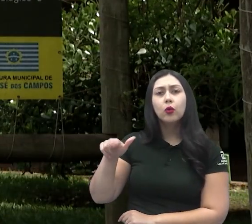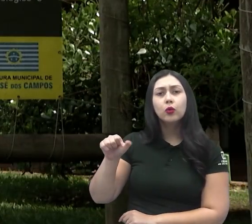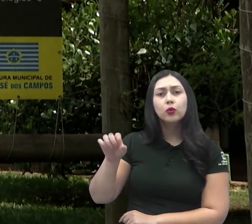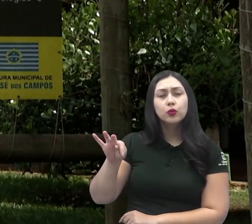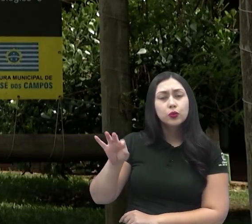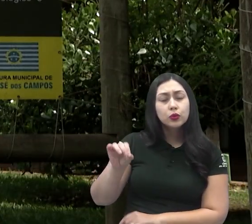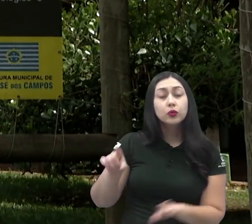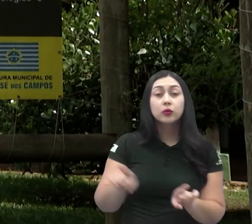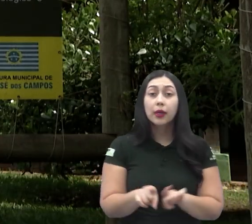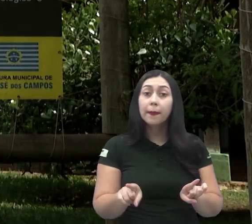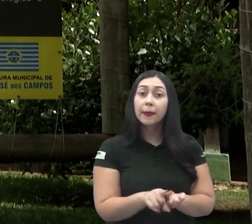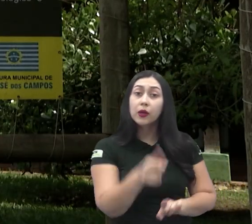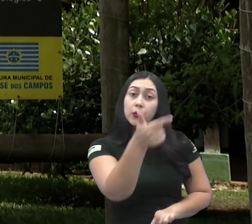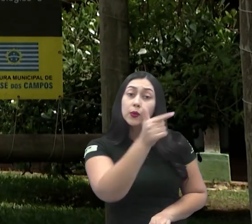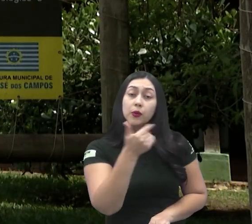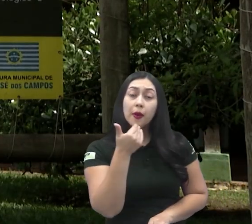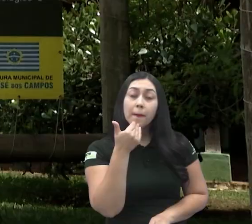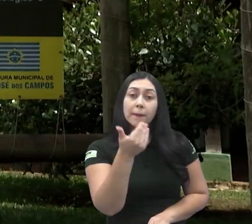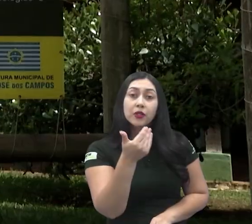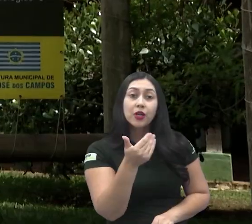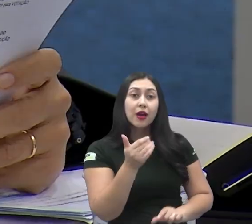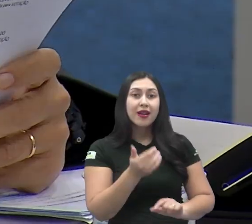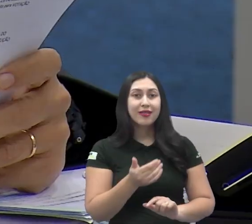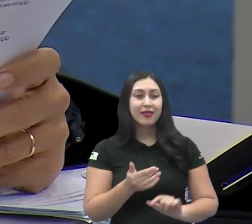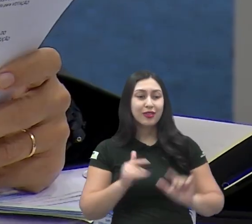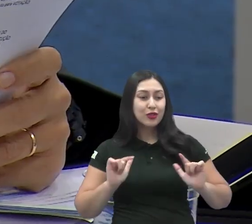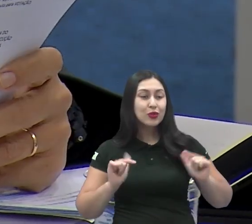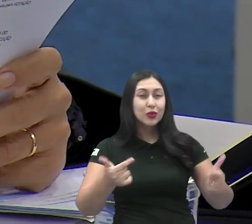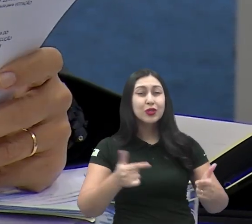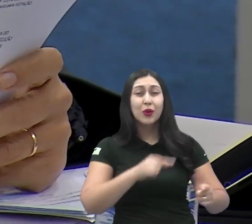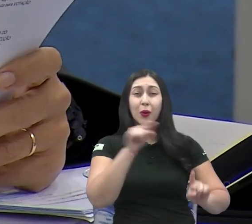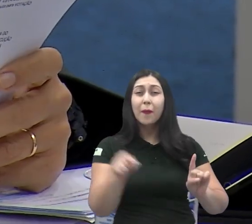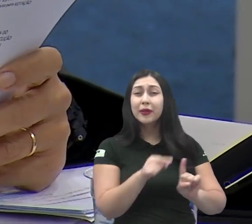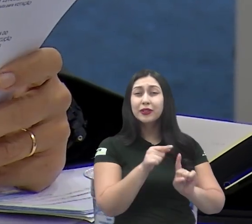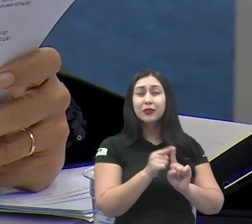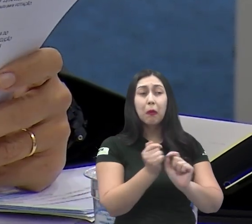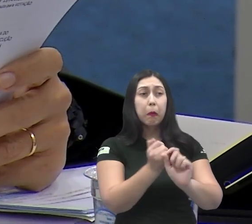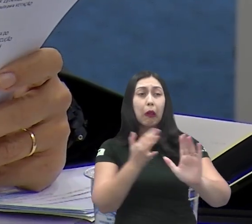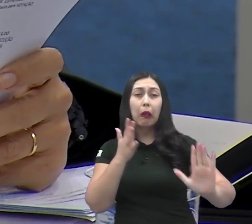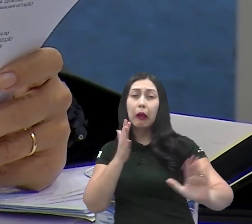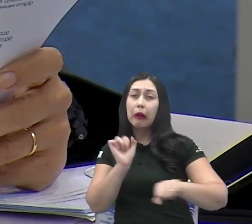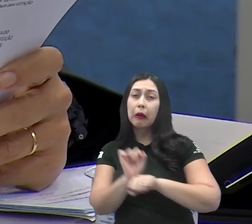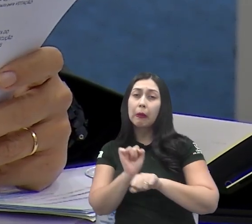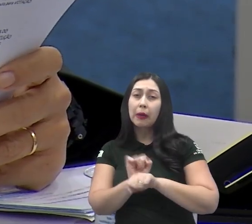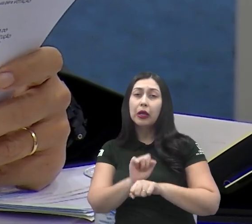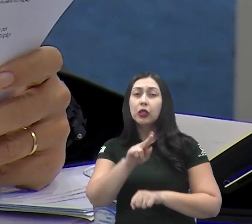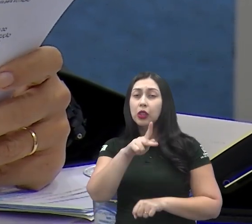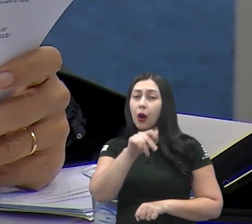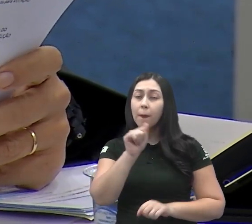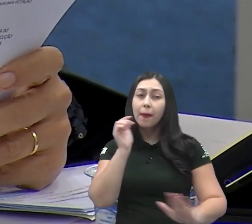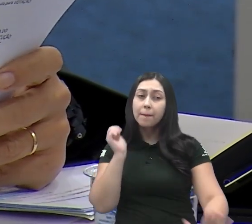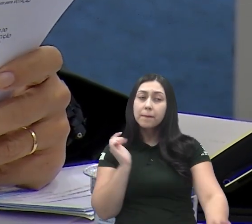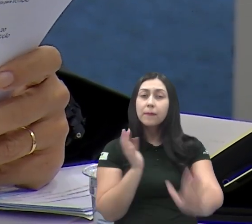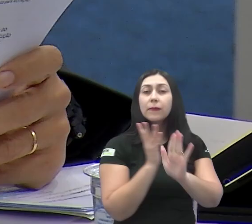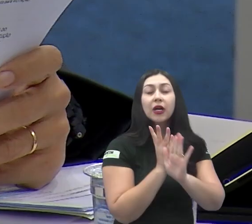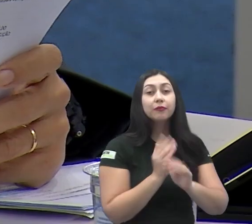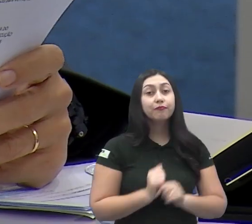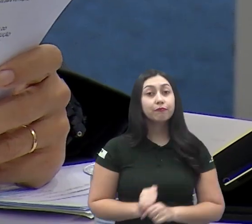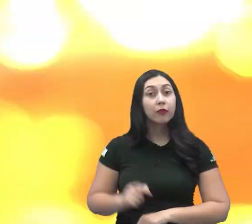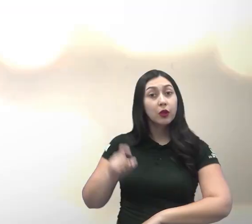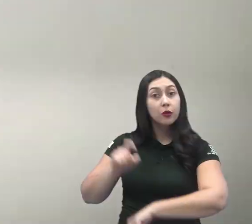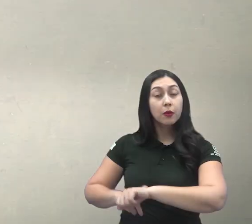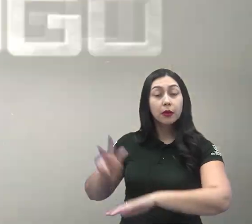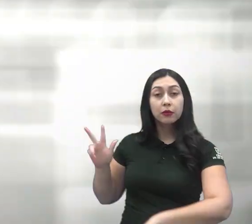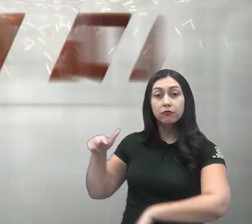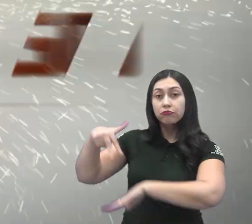do Parque Natural Municipal Augusto Rusque. Outro pedia ações para reduzir a fila de espera na UPA do